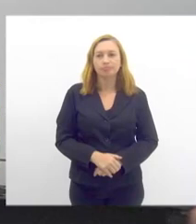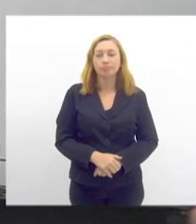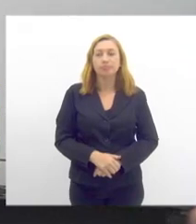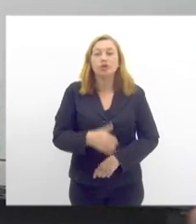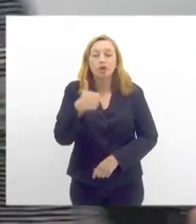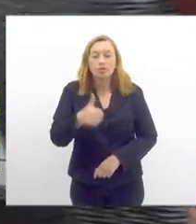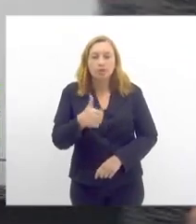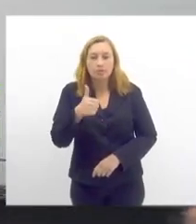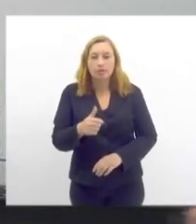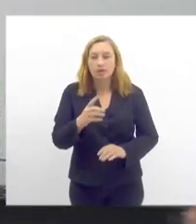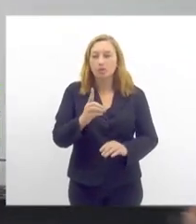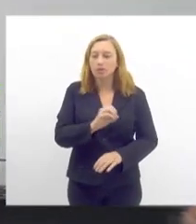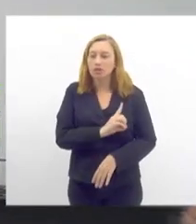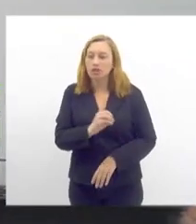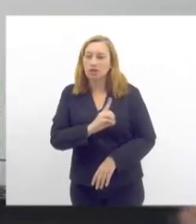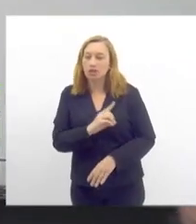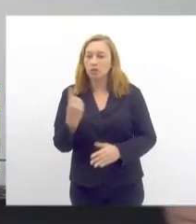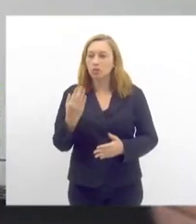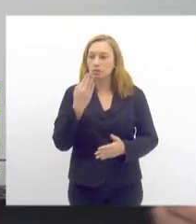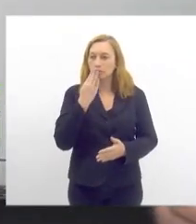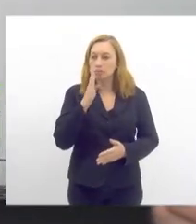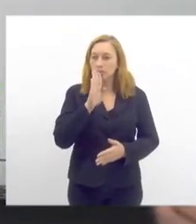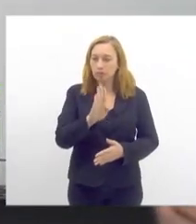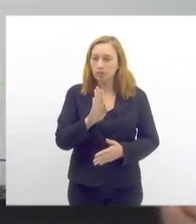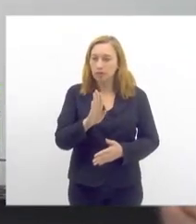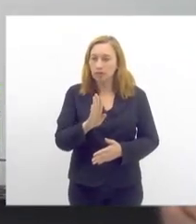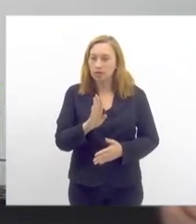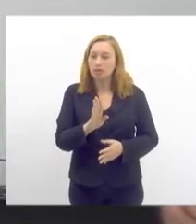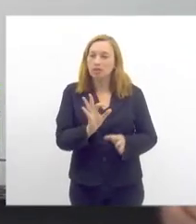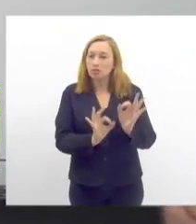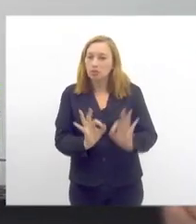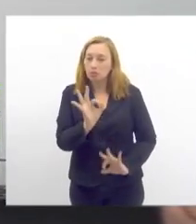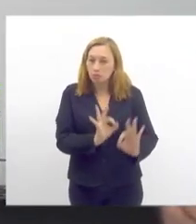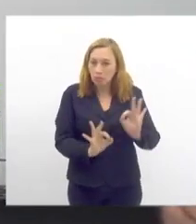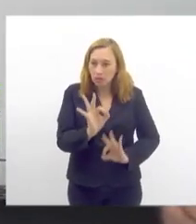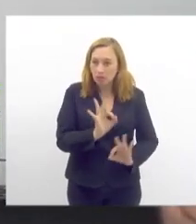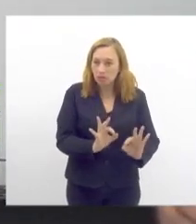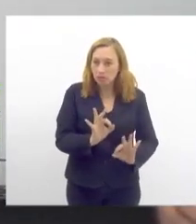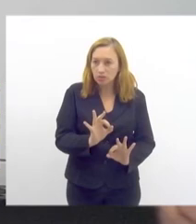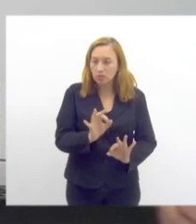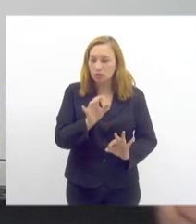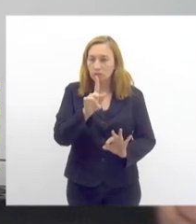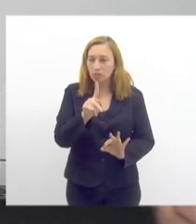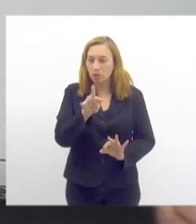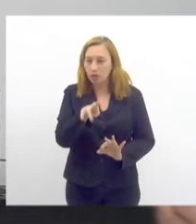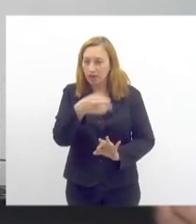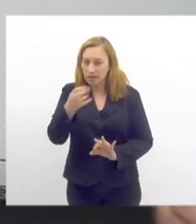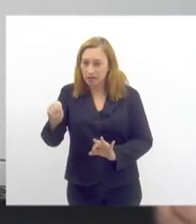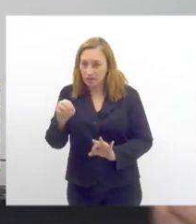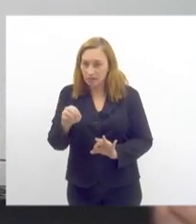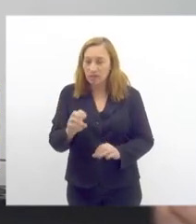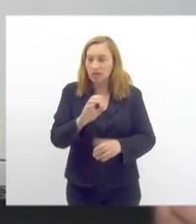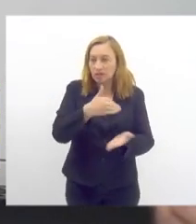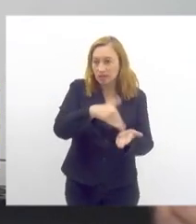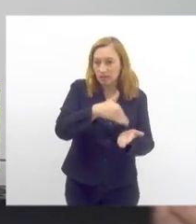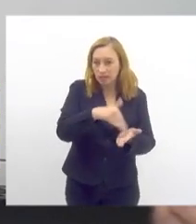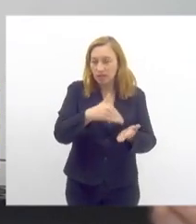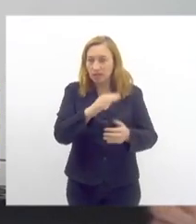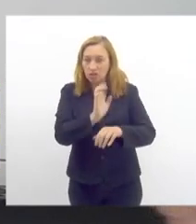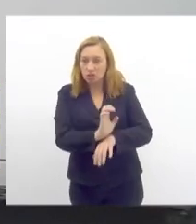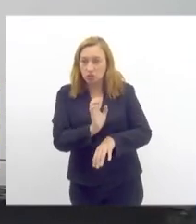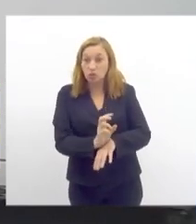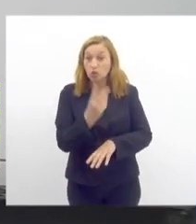Primeiro, o DETRAN se compromete a obter o retorno do plano de progressão funcional da Secretaria de Estado da Casa Civil no prazo de